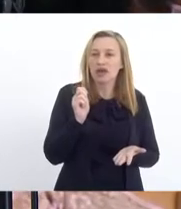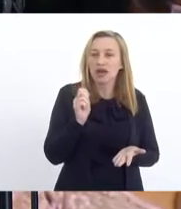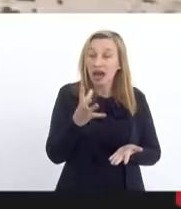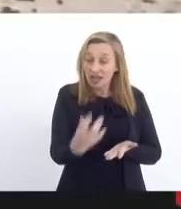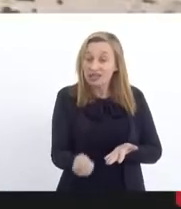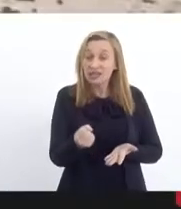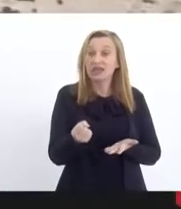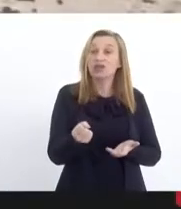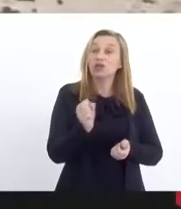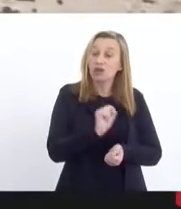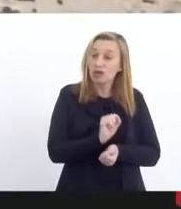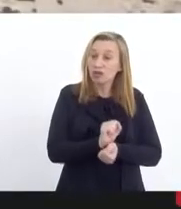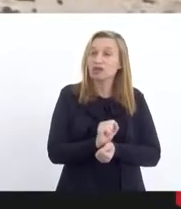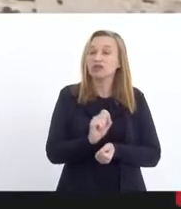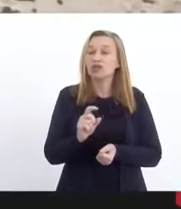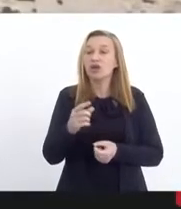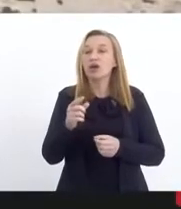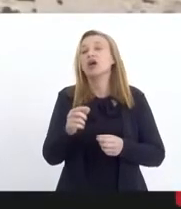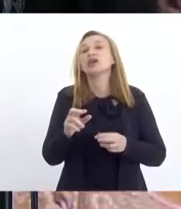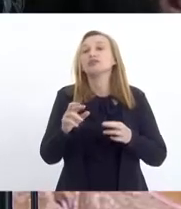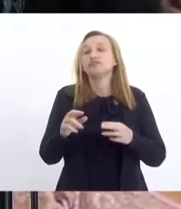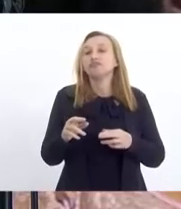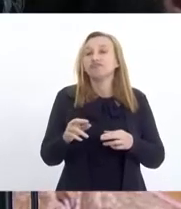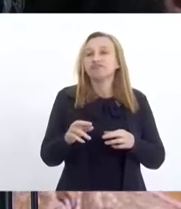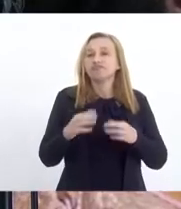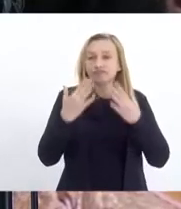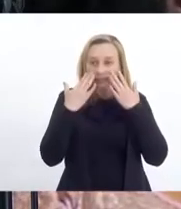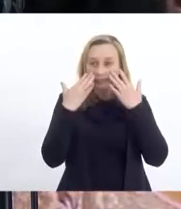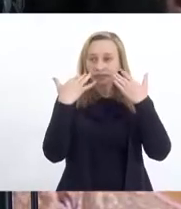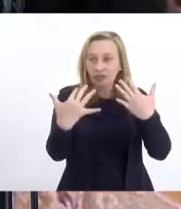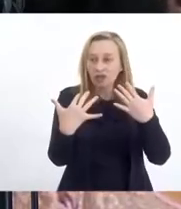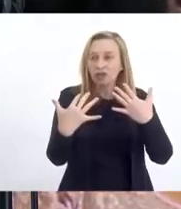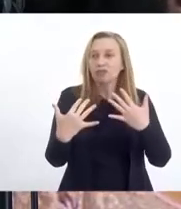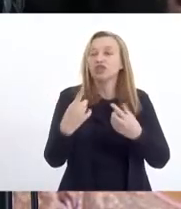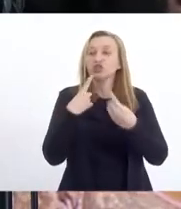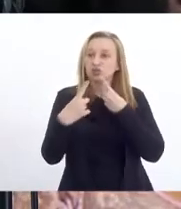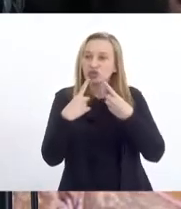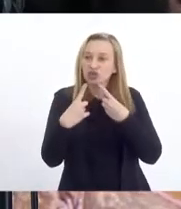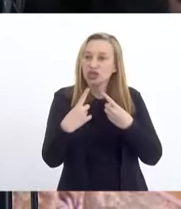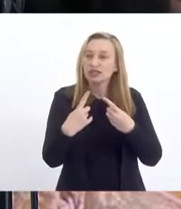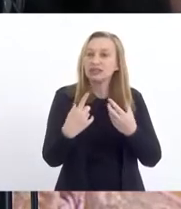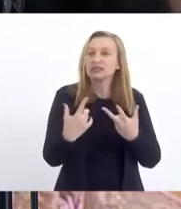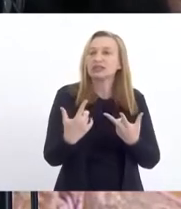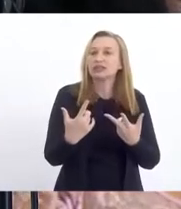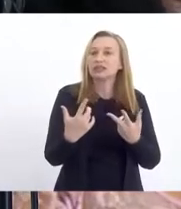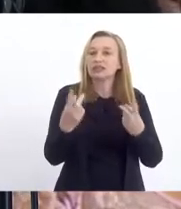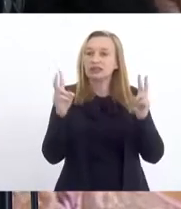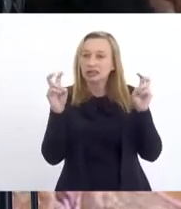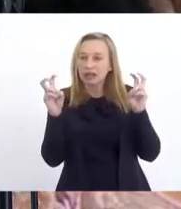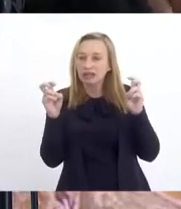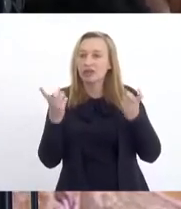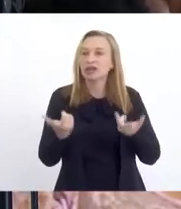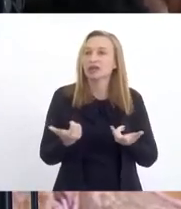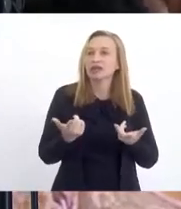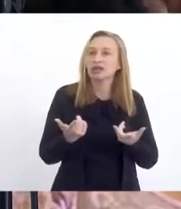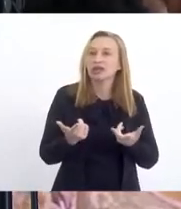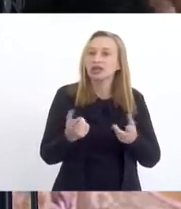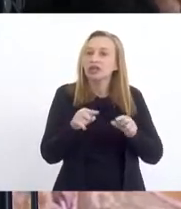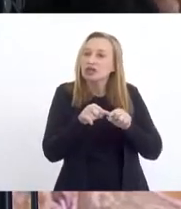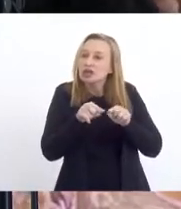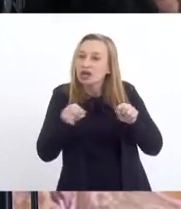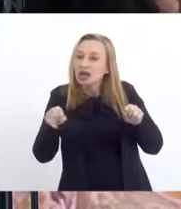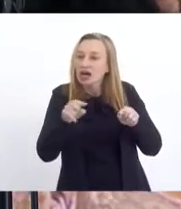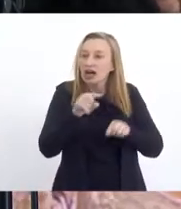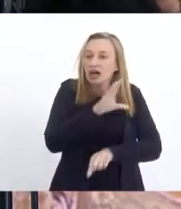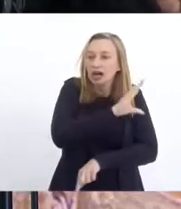puder, vamos fazer uma audiência pública para discutir exatamente esse tema, mas que vai ligar ali o BPRV em Donana, cortando a Baixada